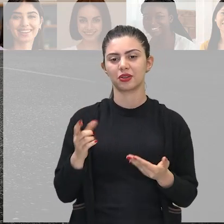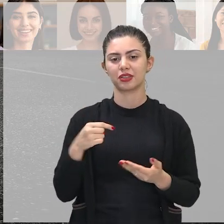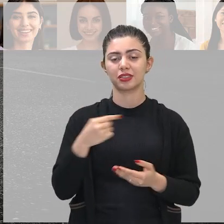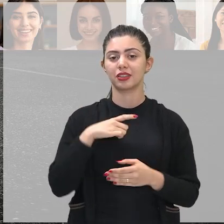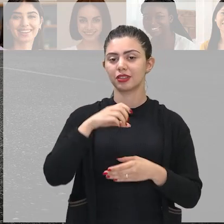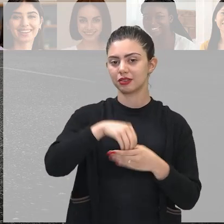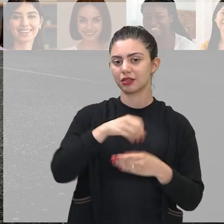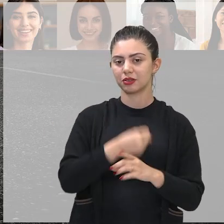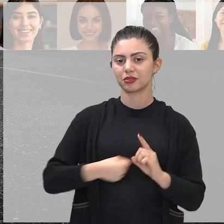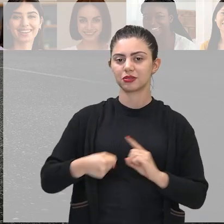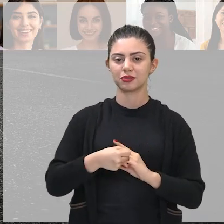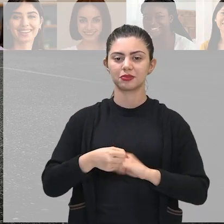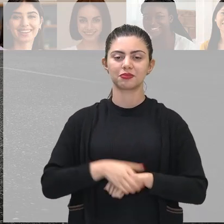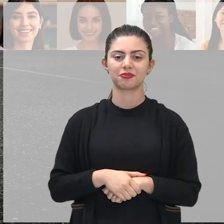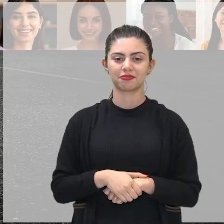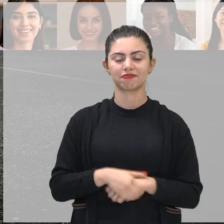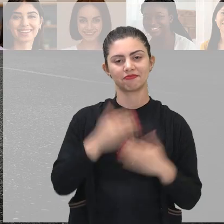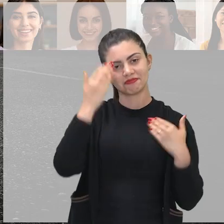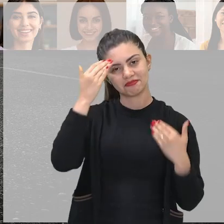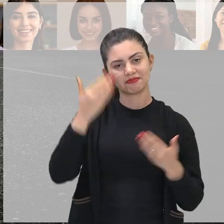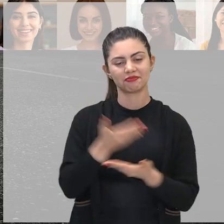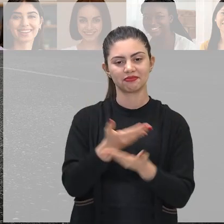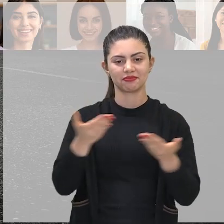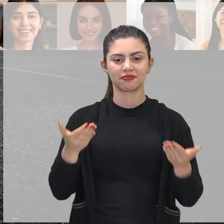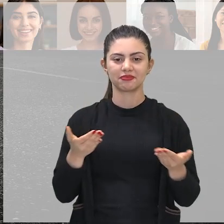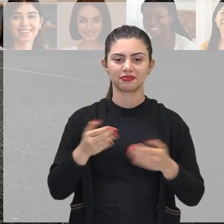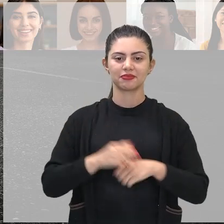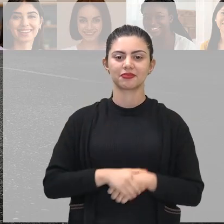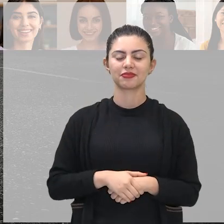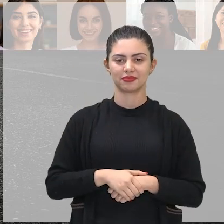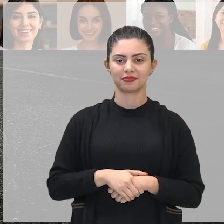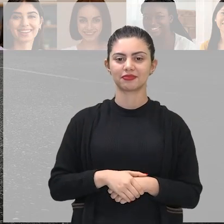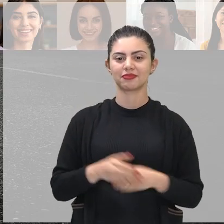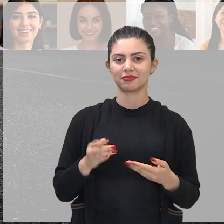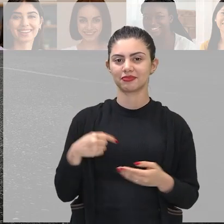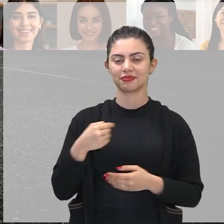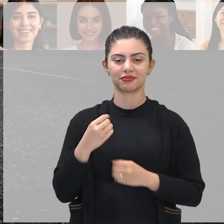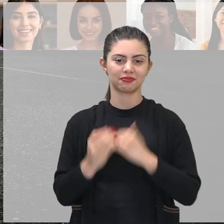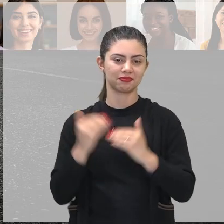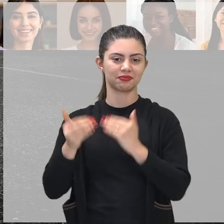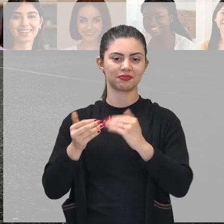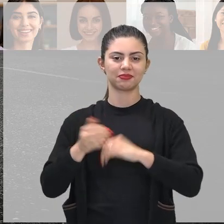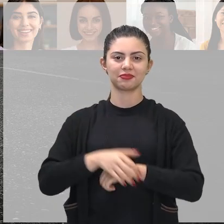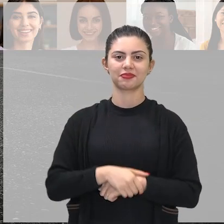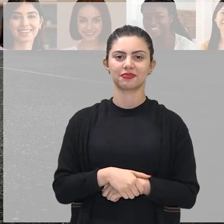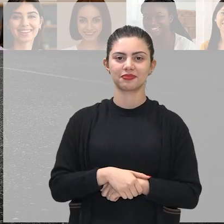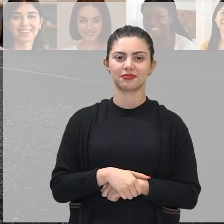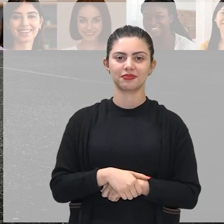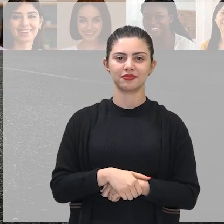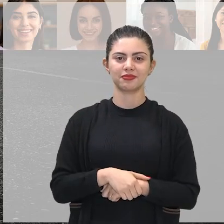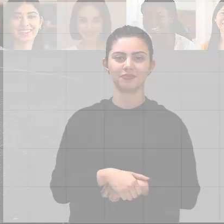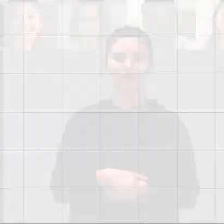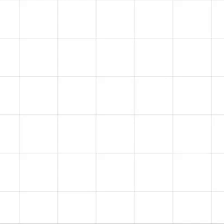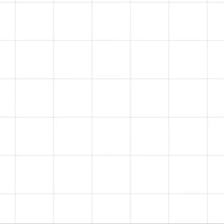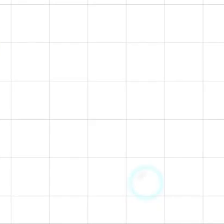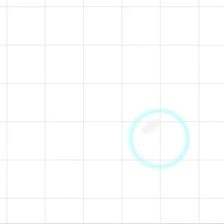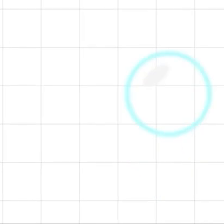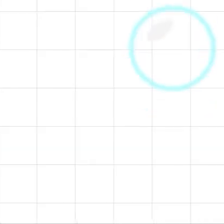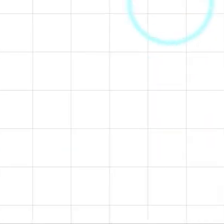cada um de nós que estamos presentes em nossas comunidades. Então, muito agradecido, desde já, vamos que vamos construir educação.